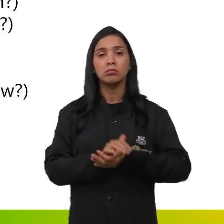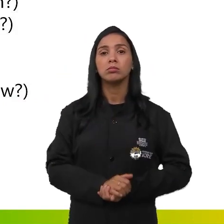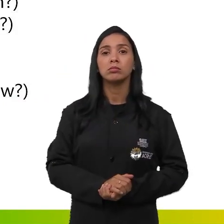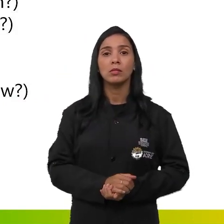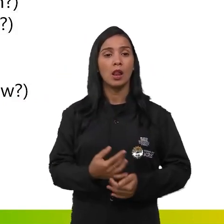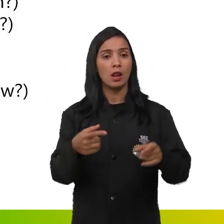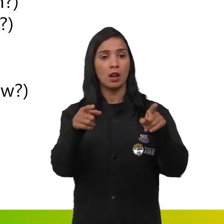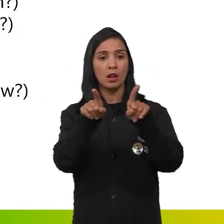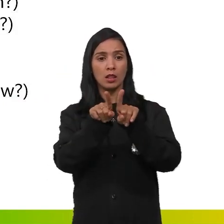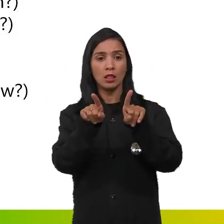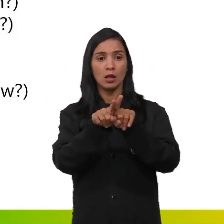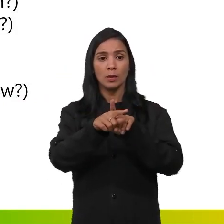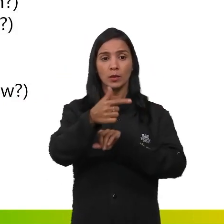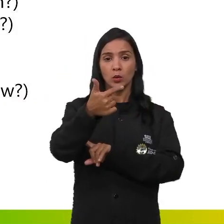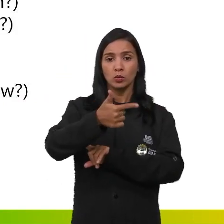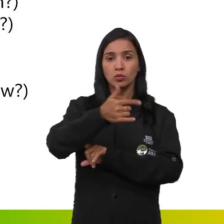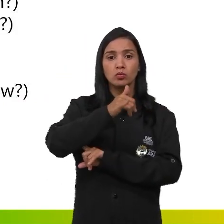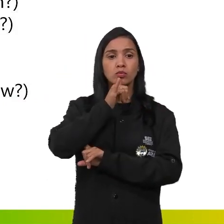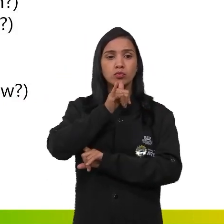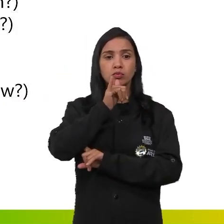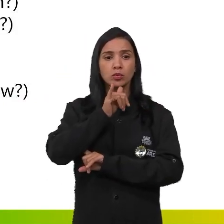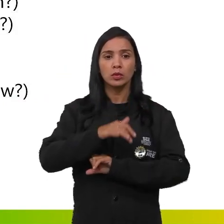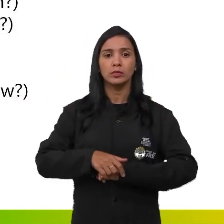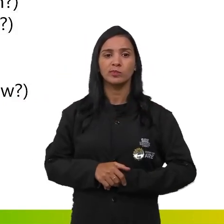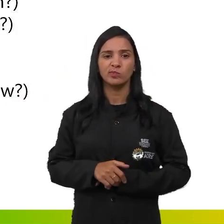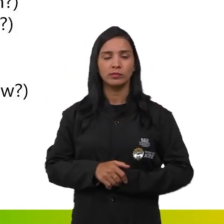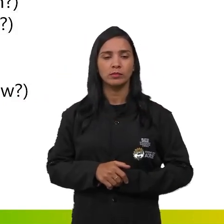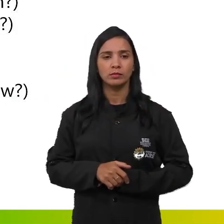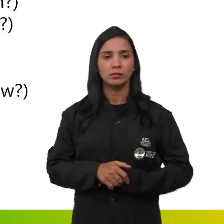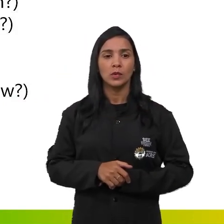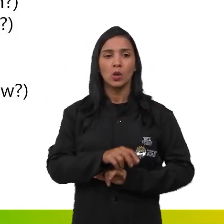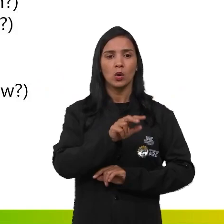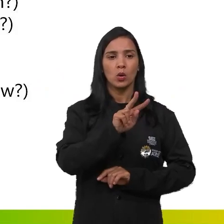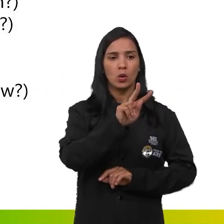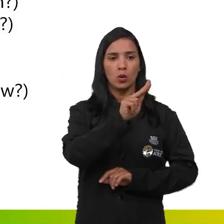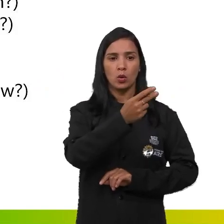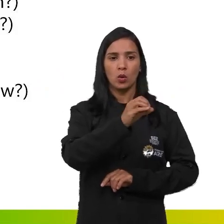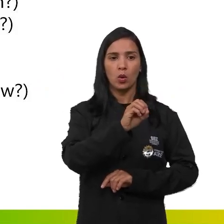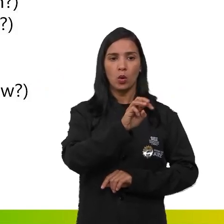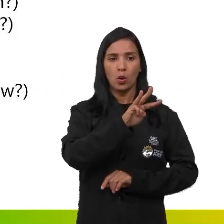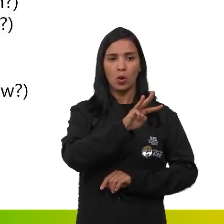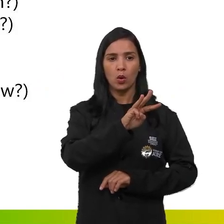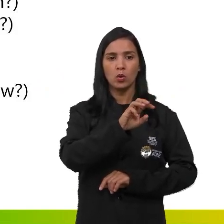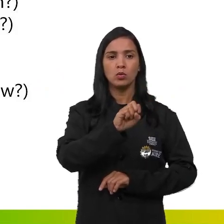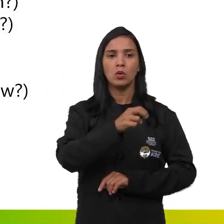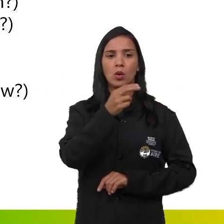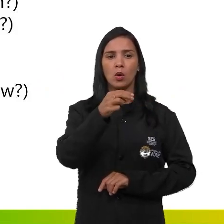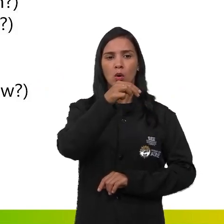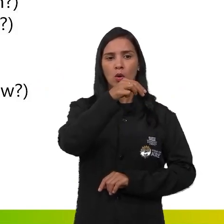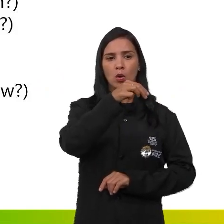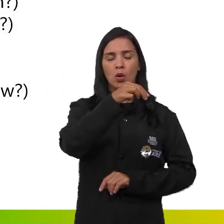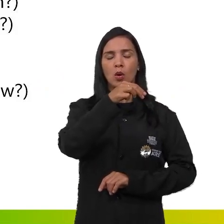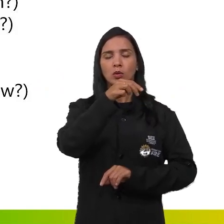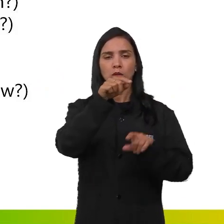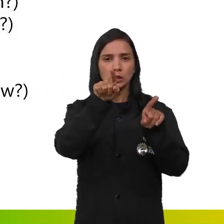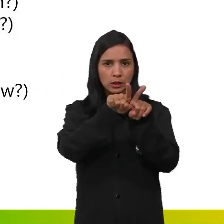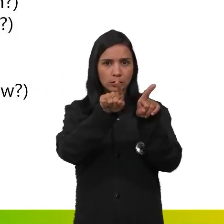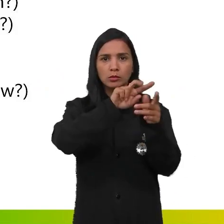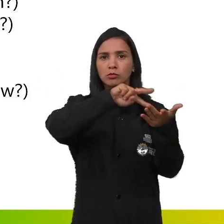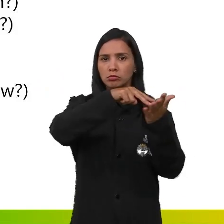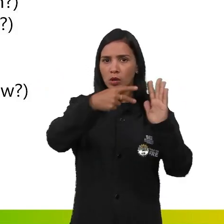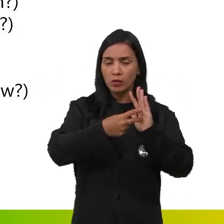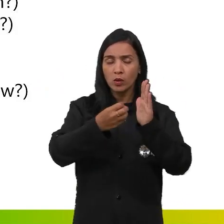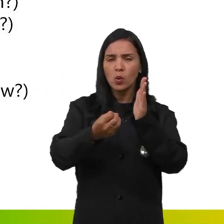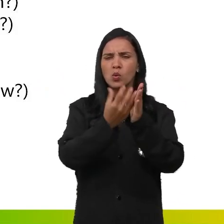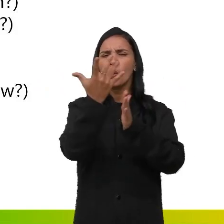segunda observação, how much também significa quanto custa. How much is this skirt?